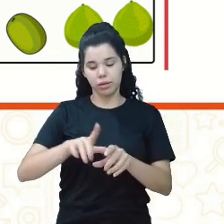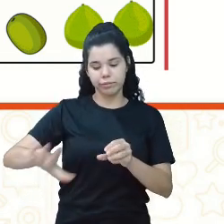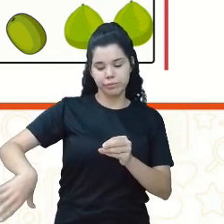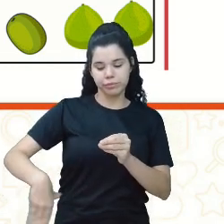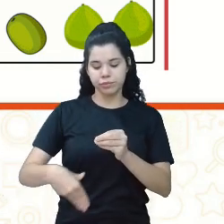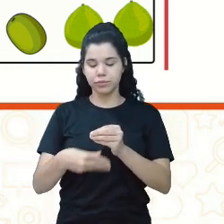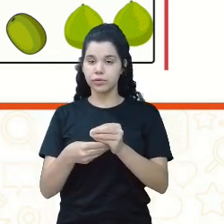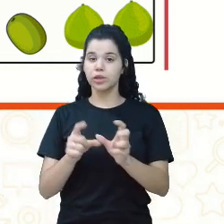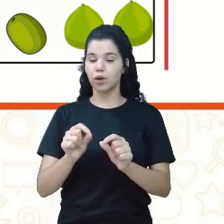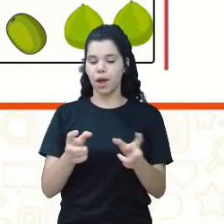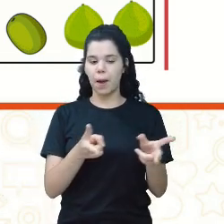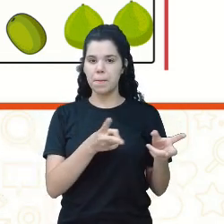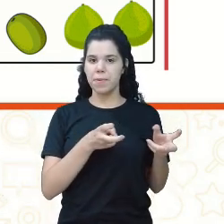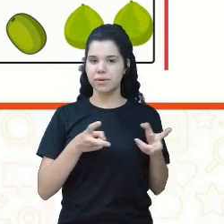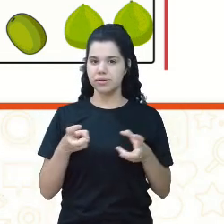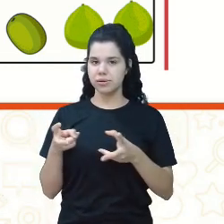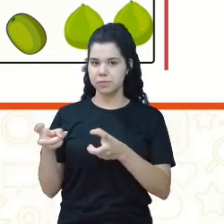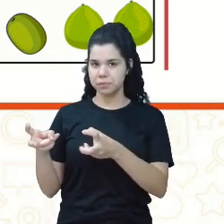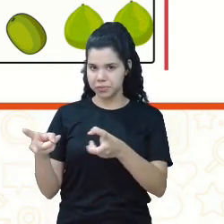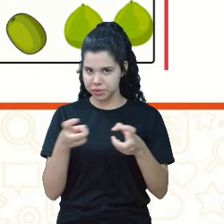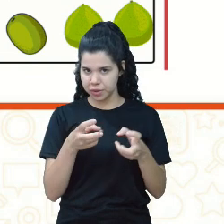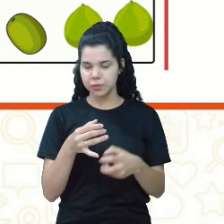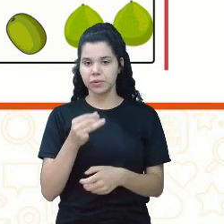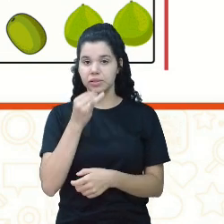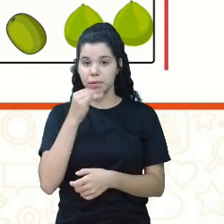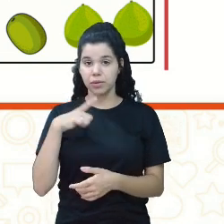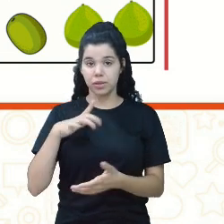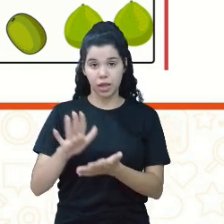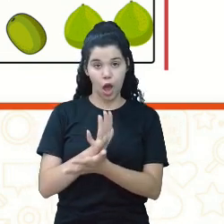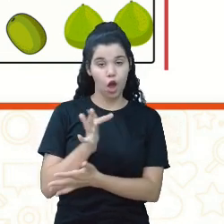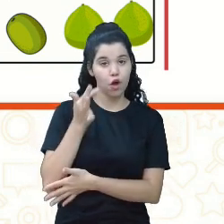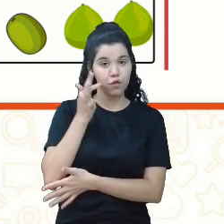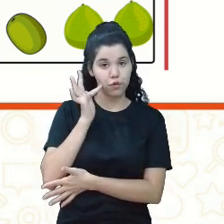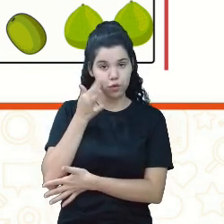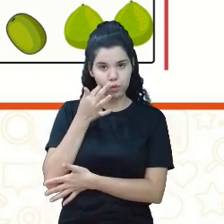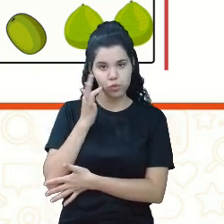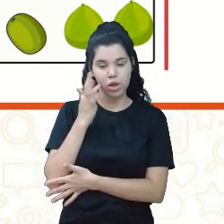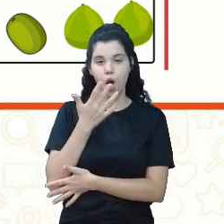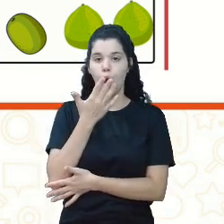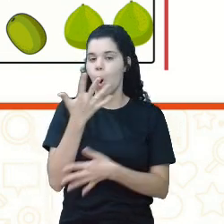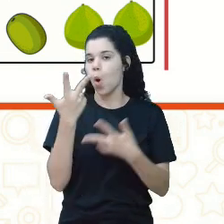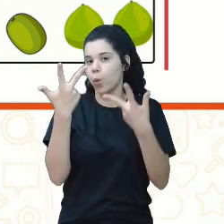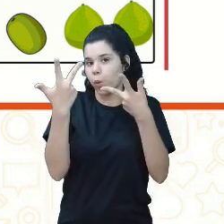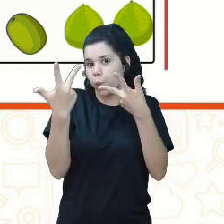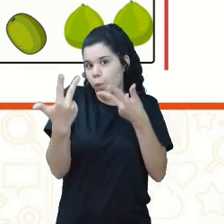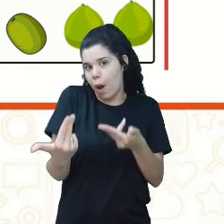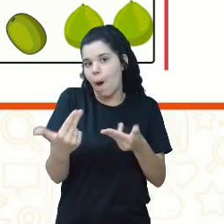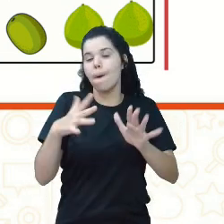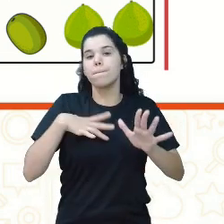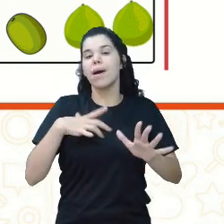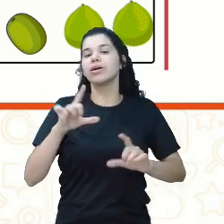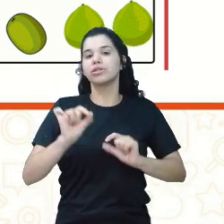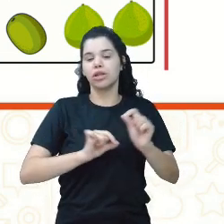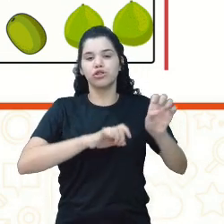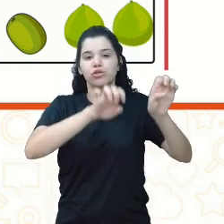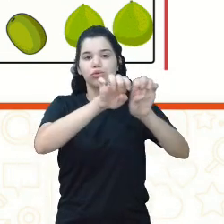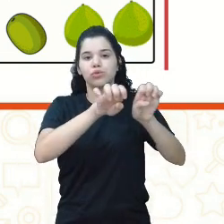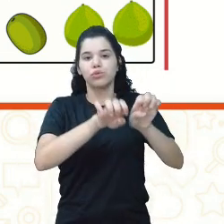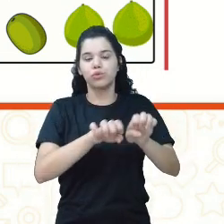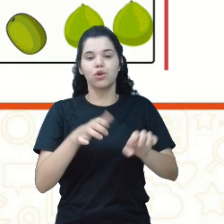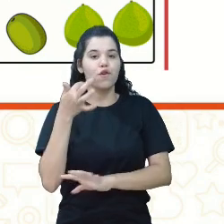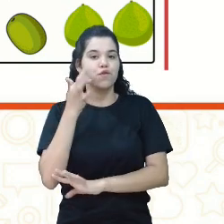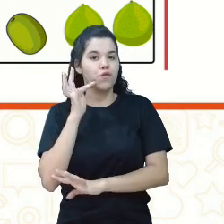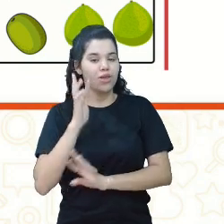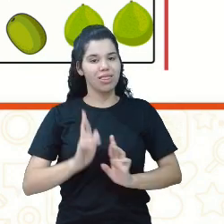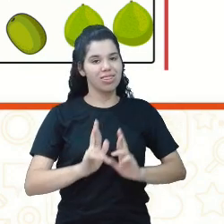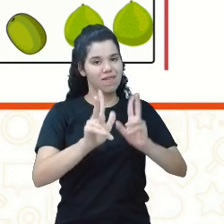que é a percepção. A gente tem frutas com as mesmas cores, mas frutas diferentes. Então, a gente vai